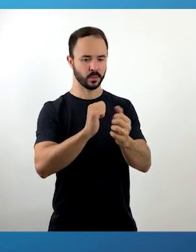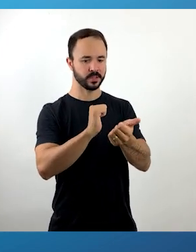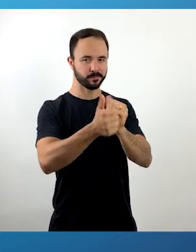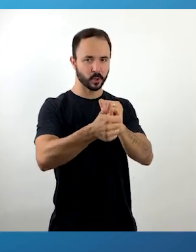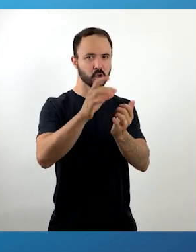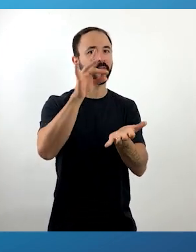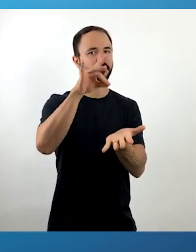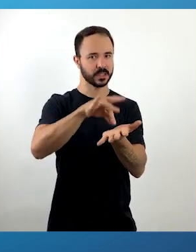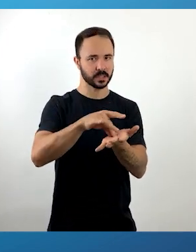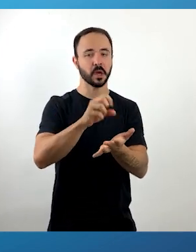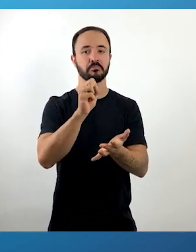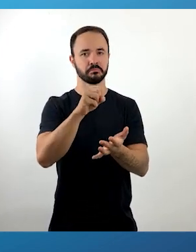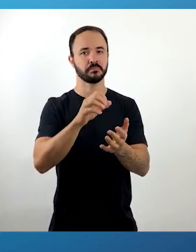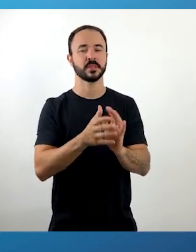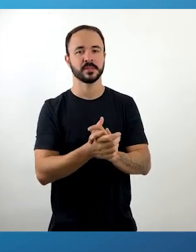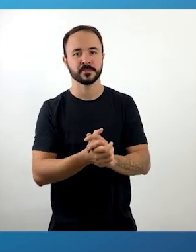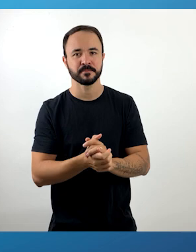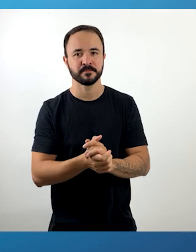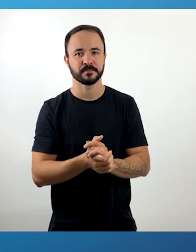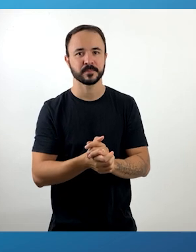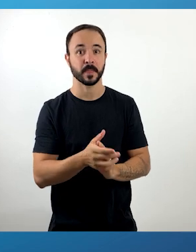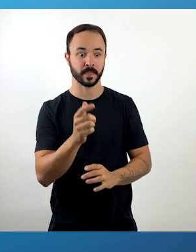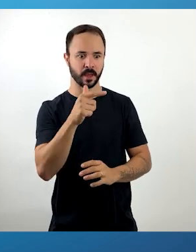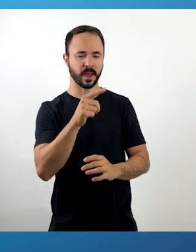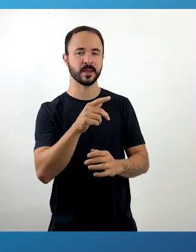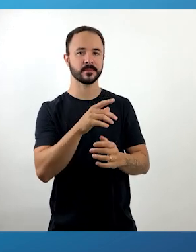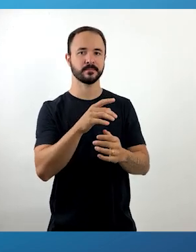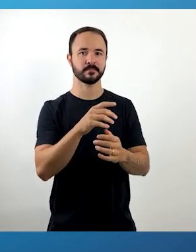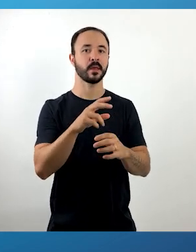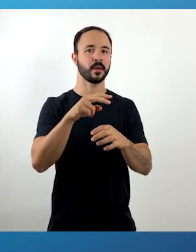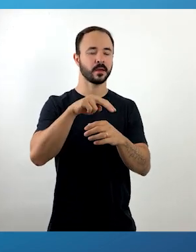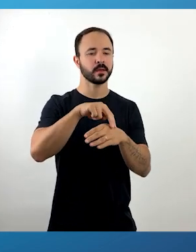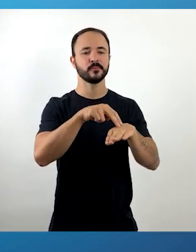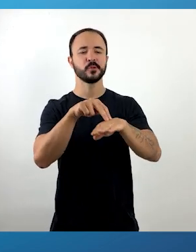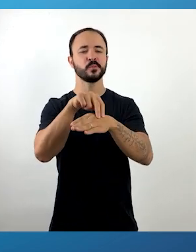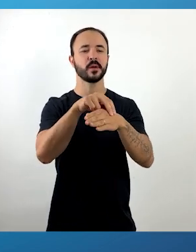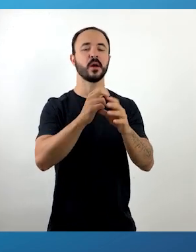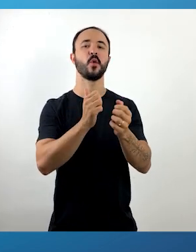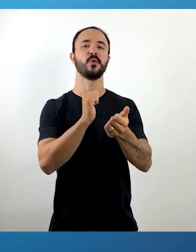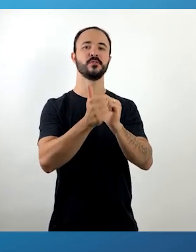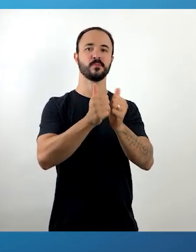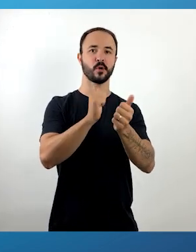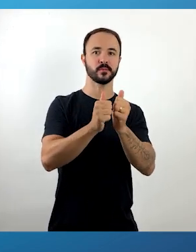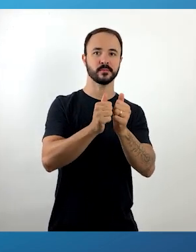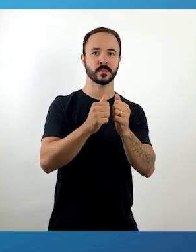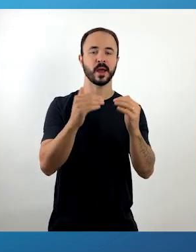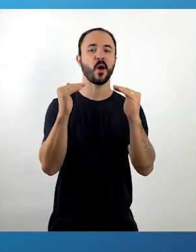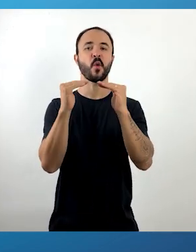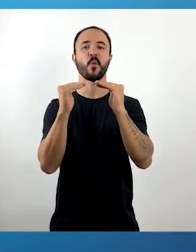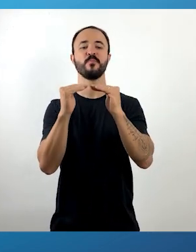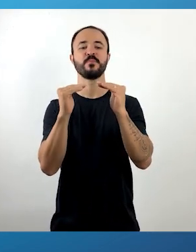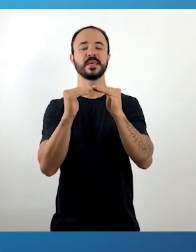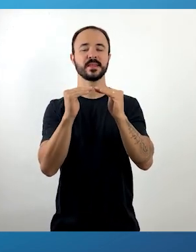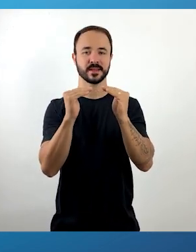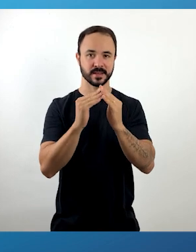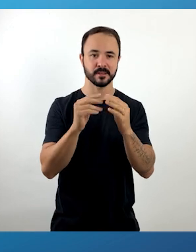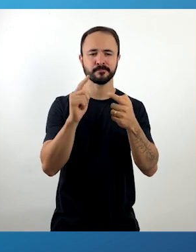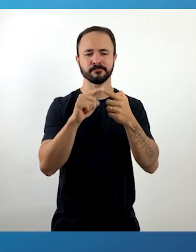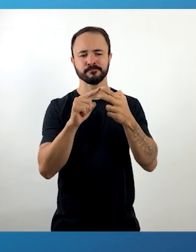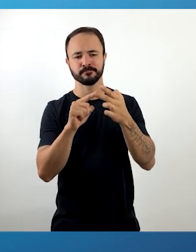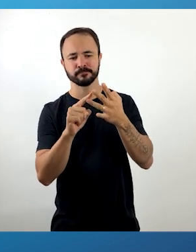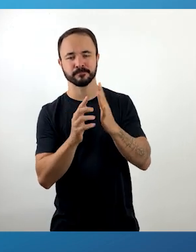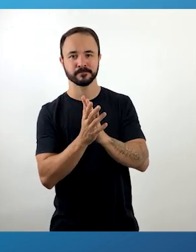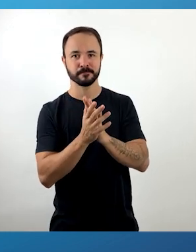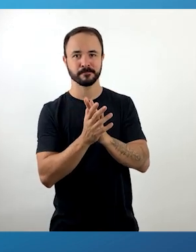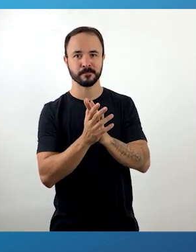esporte eles vão estar inseridos dentro dos esportes técnicos combinatórios ok e quando eh